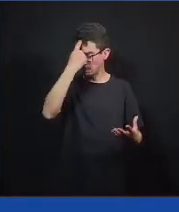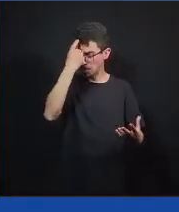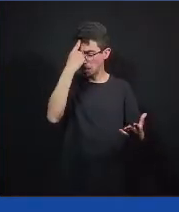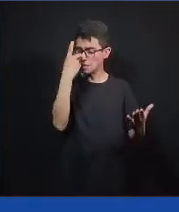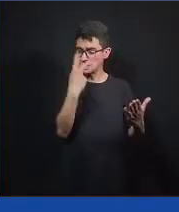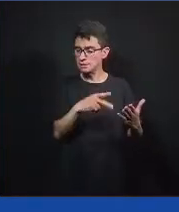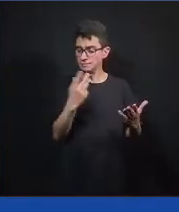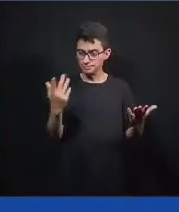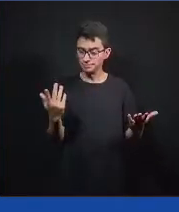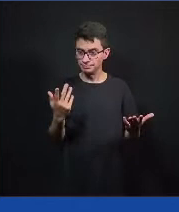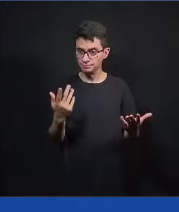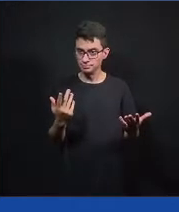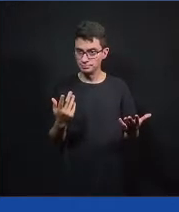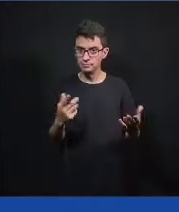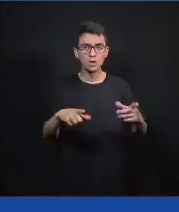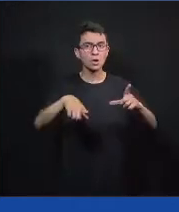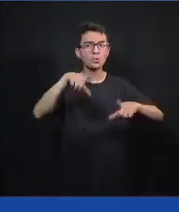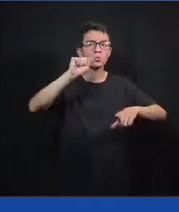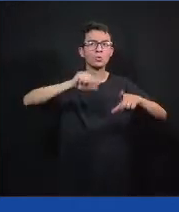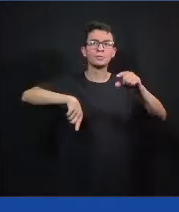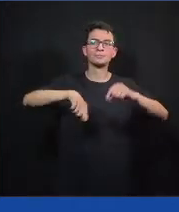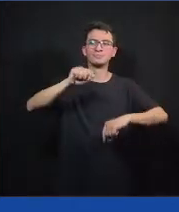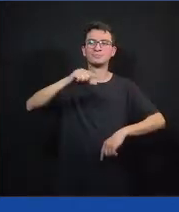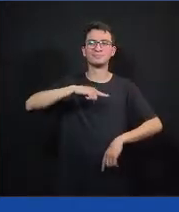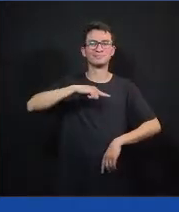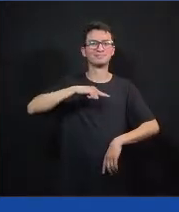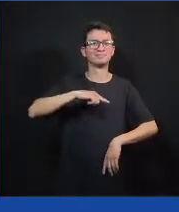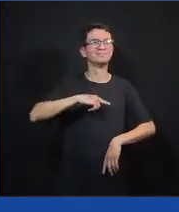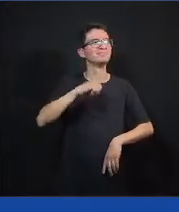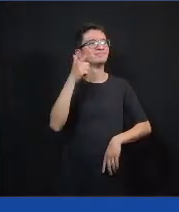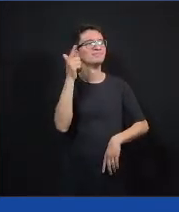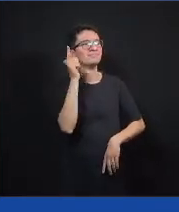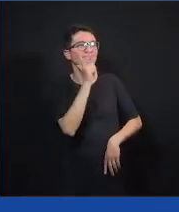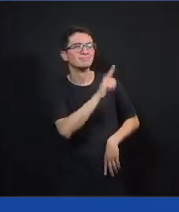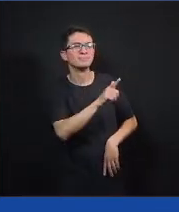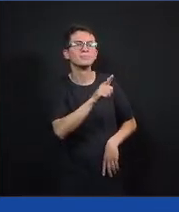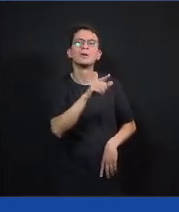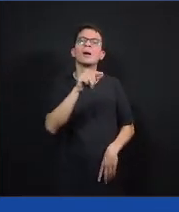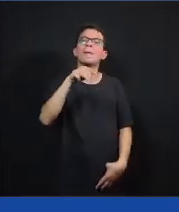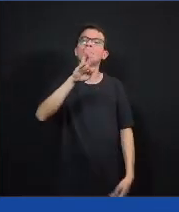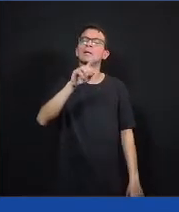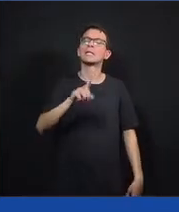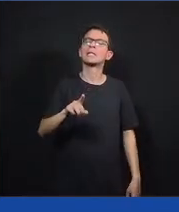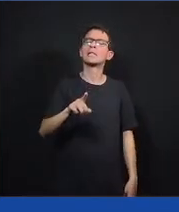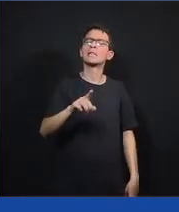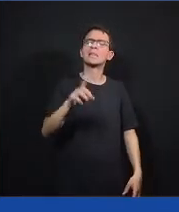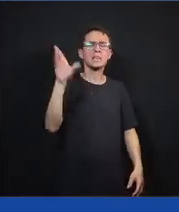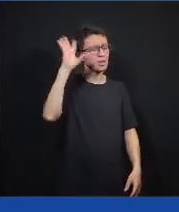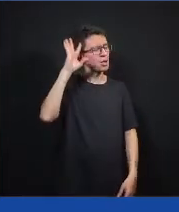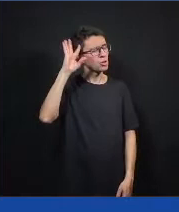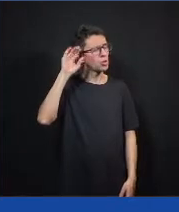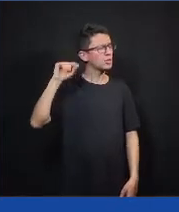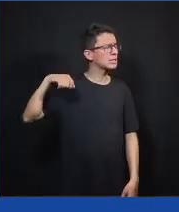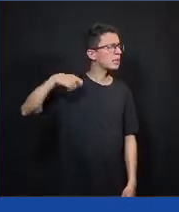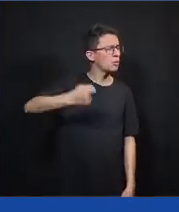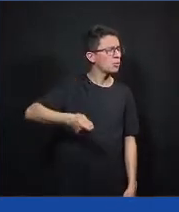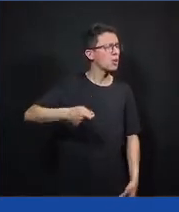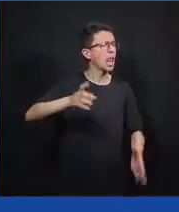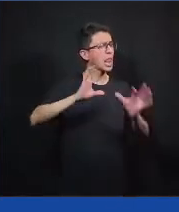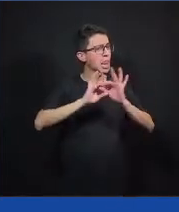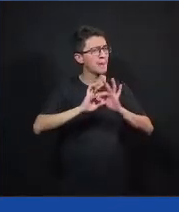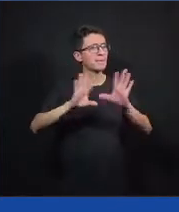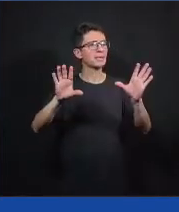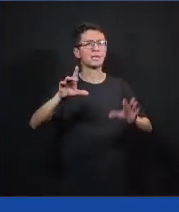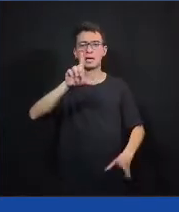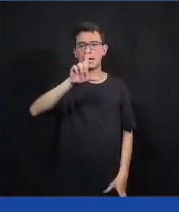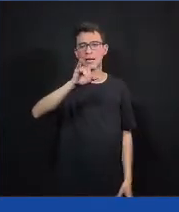A divisão de poderes, ela surge na trilha de uma matriz teórica que chama liberalismo. O principal objetivo de não concentrar